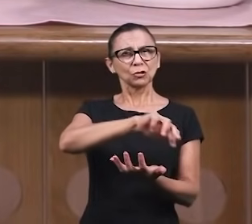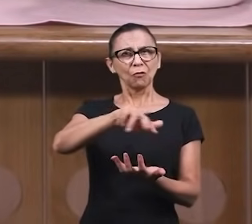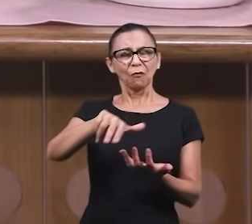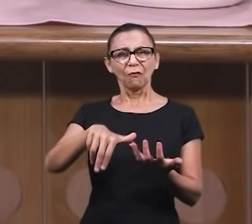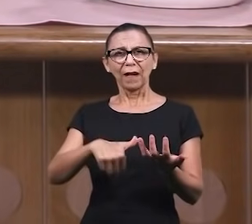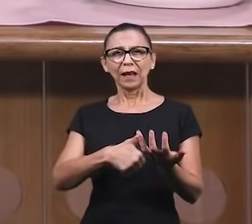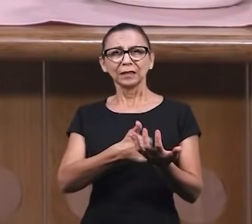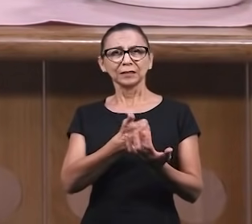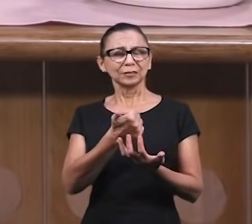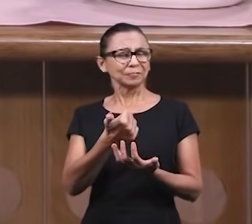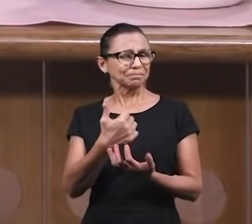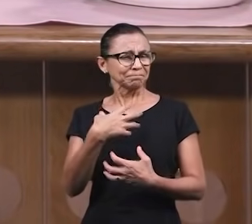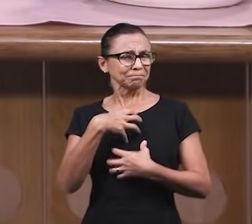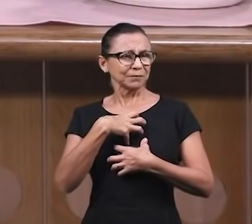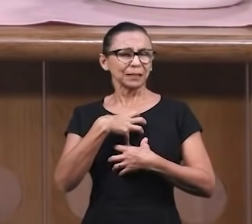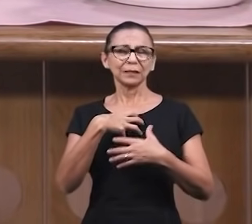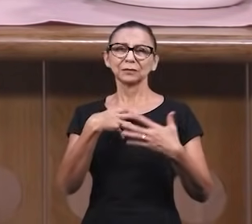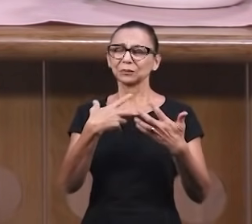século passado,